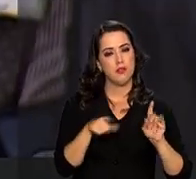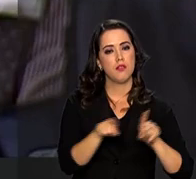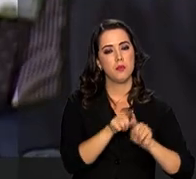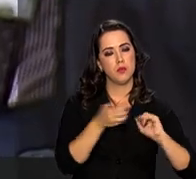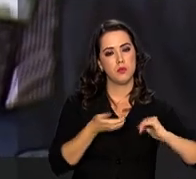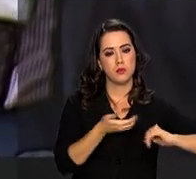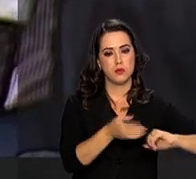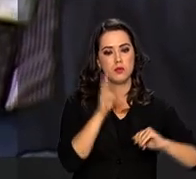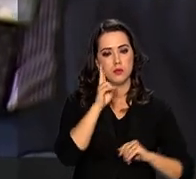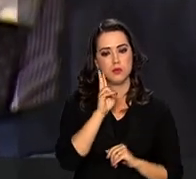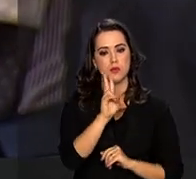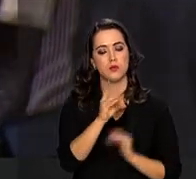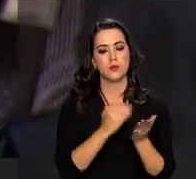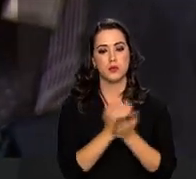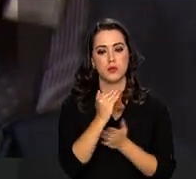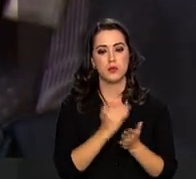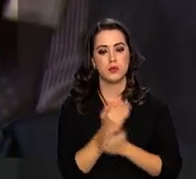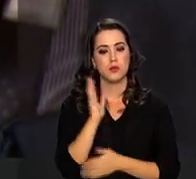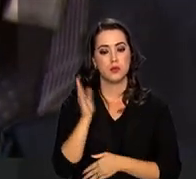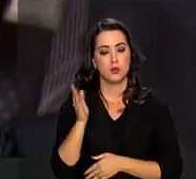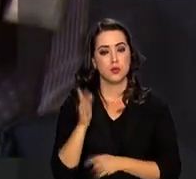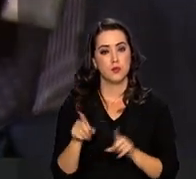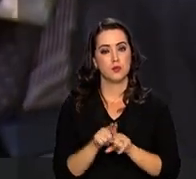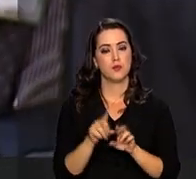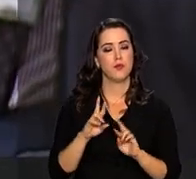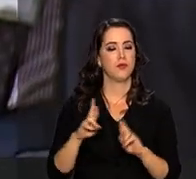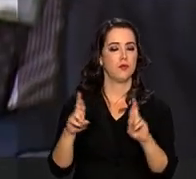vindo desde já. E eu espero,